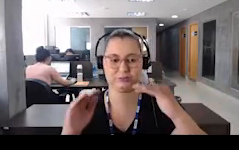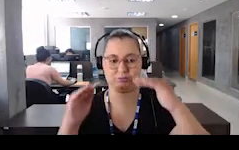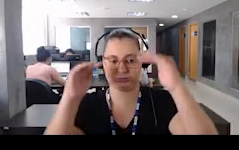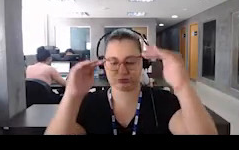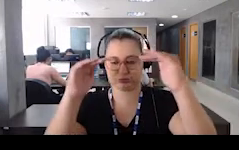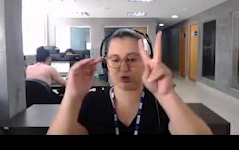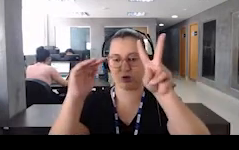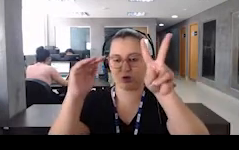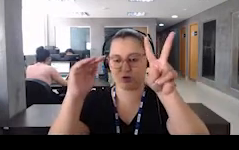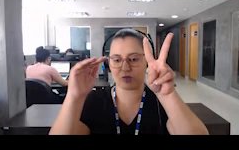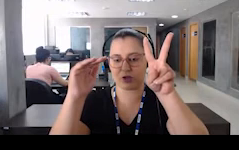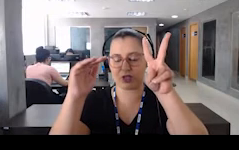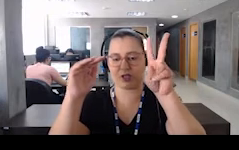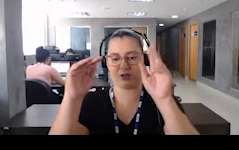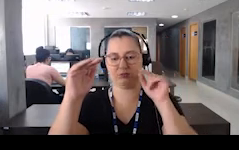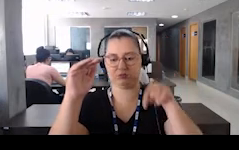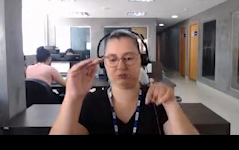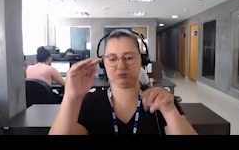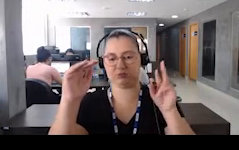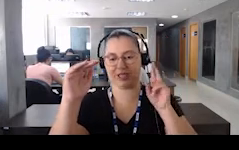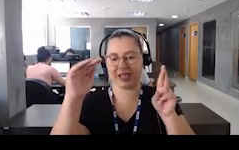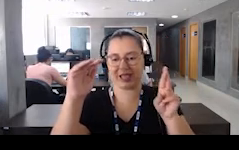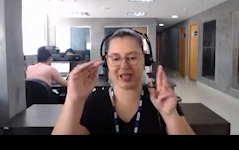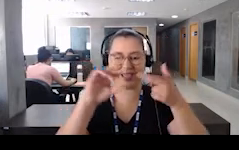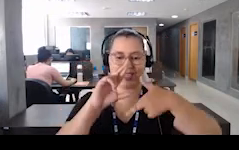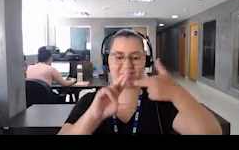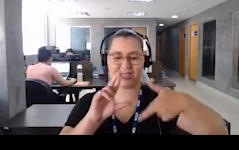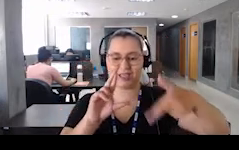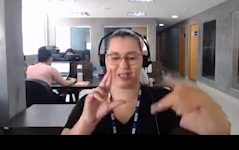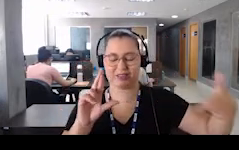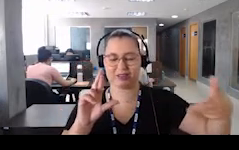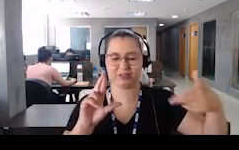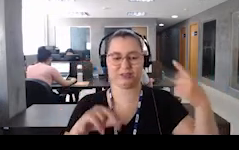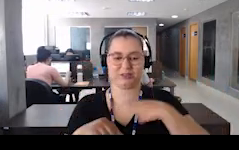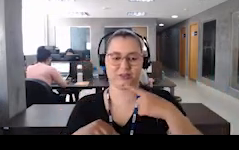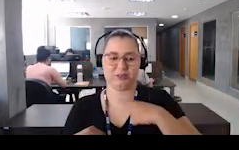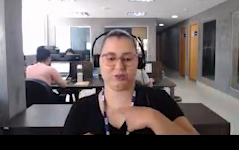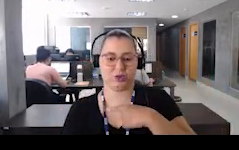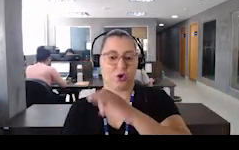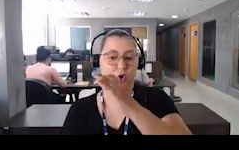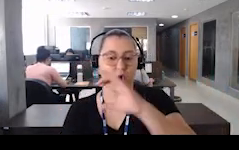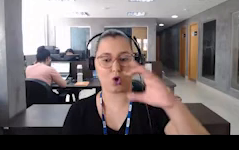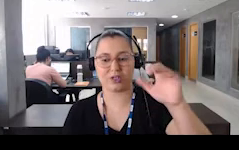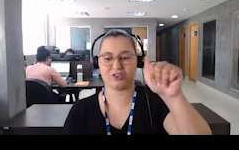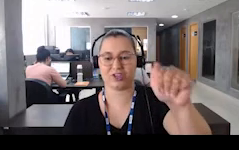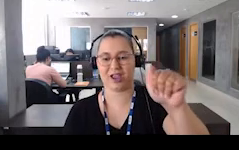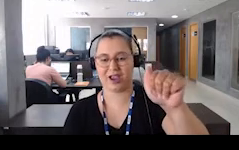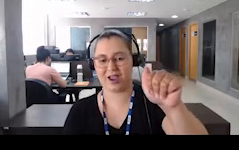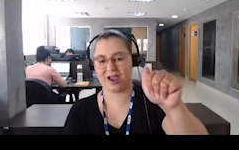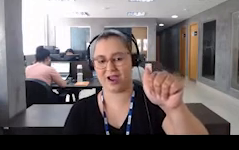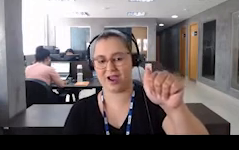em cima, que é o V, e o R está embaixo, né? Que é a resistência. Então, a corrente, ela vai ser quem? O